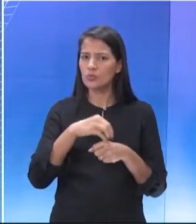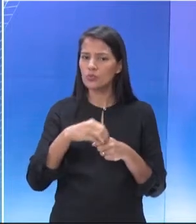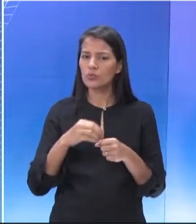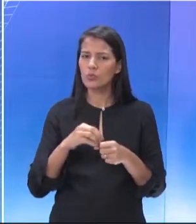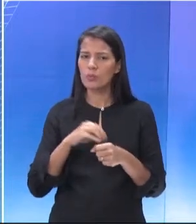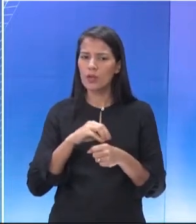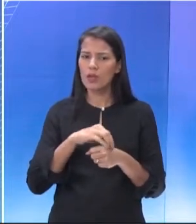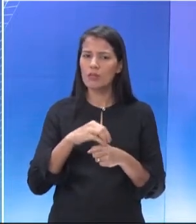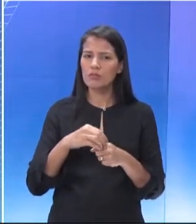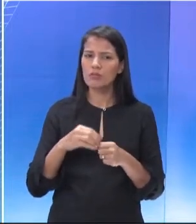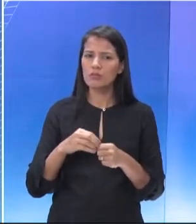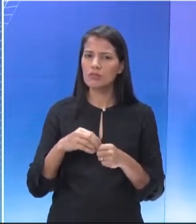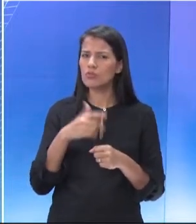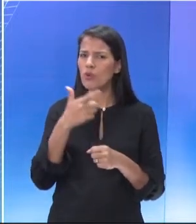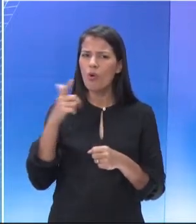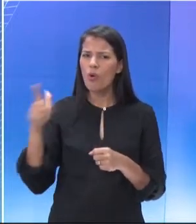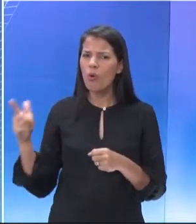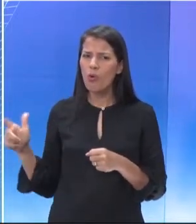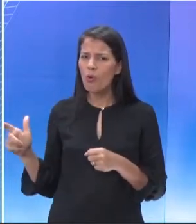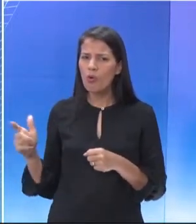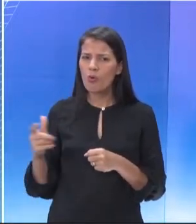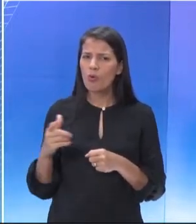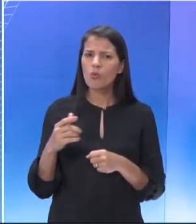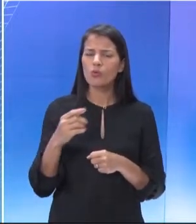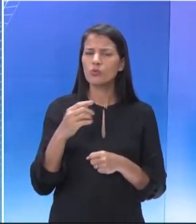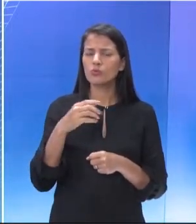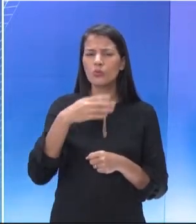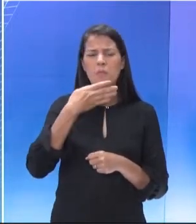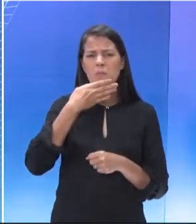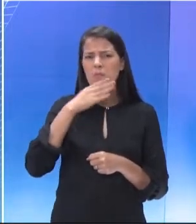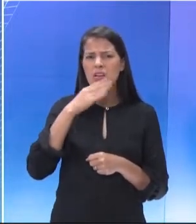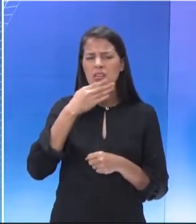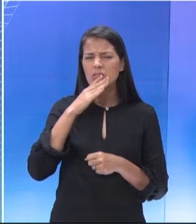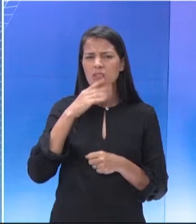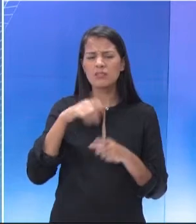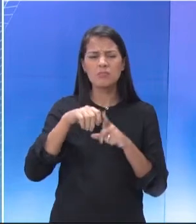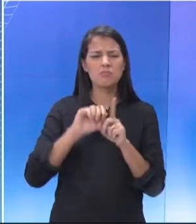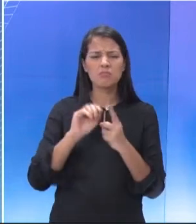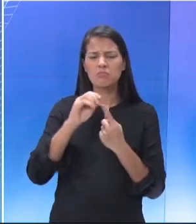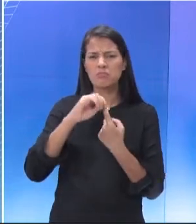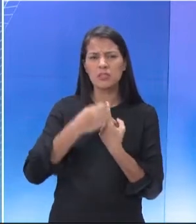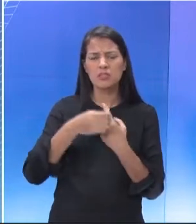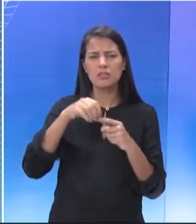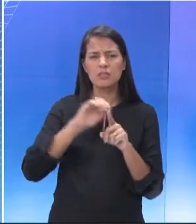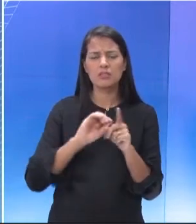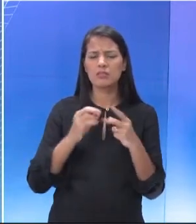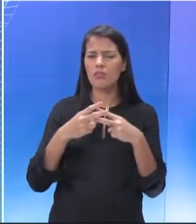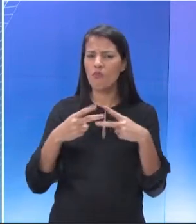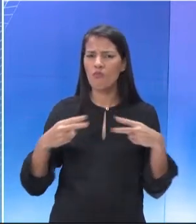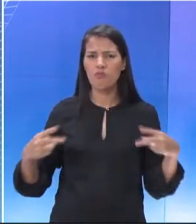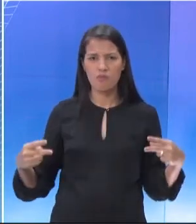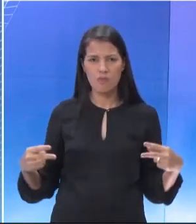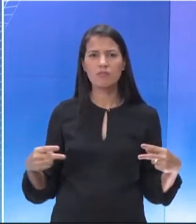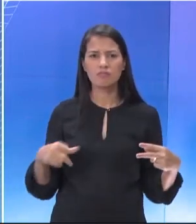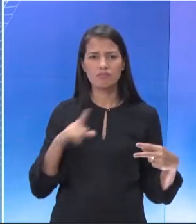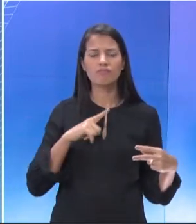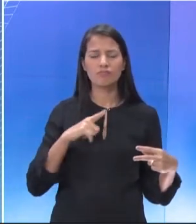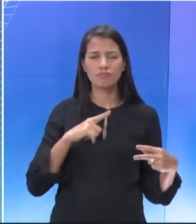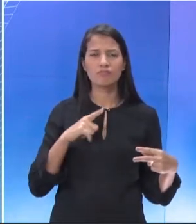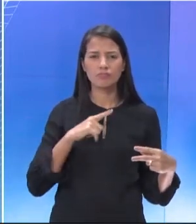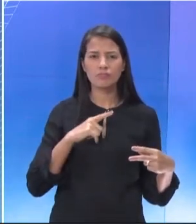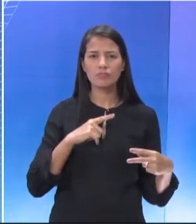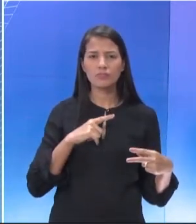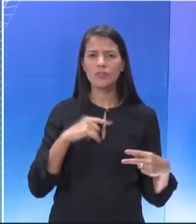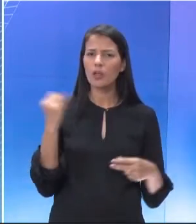de outras frutas, né, e verduras que a gente tem no consumo diário da nossa alimentação.